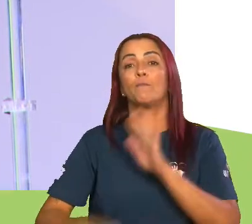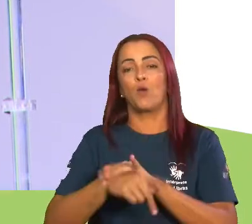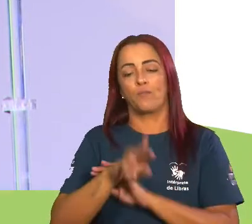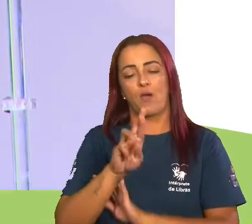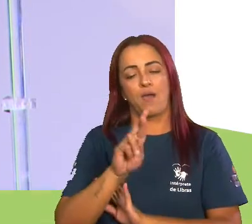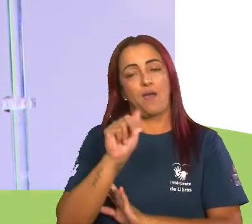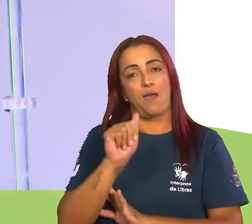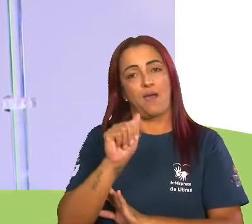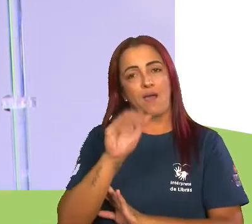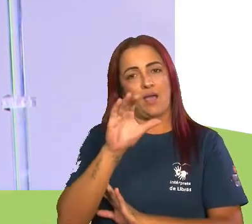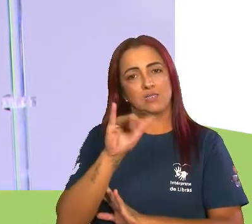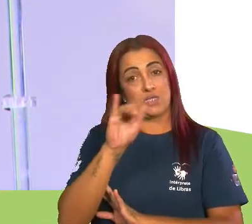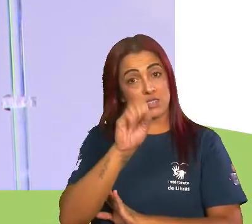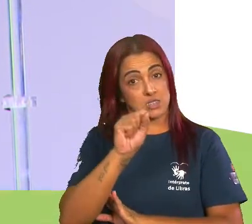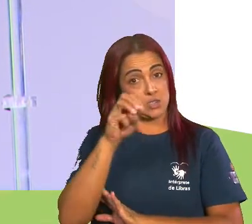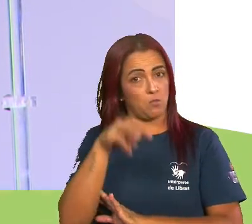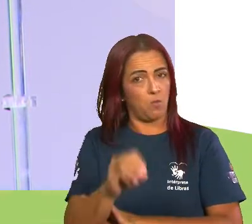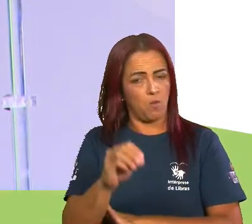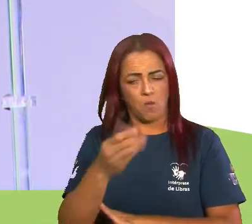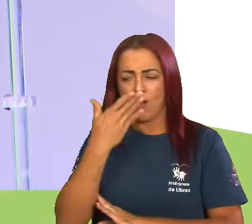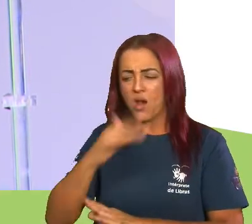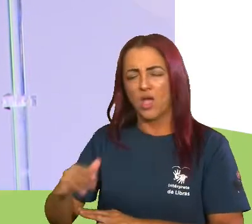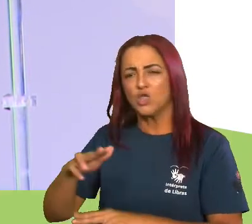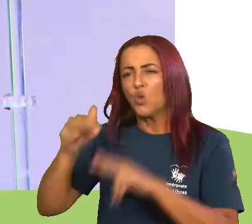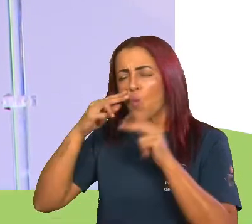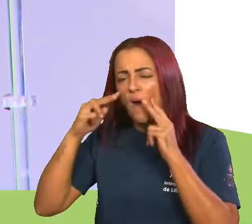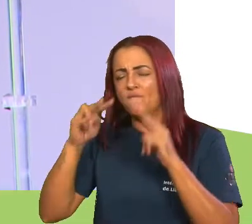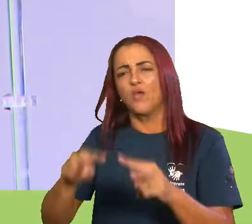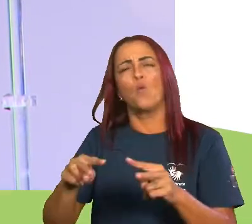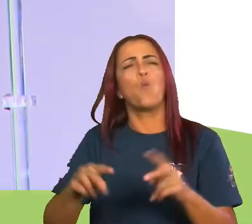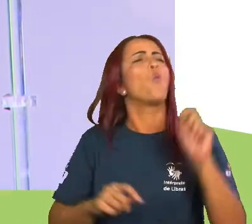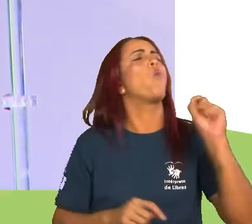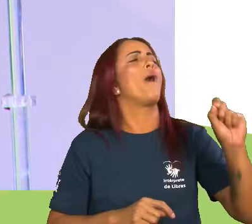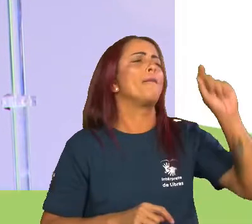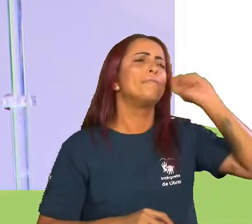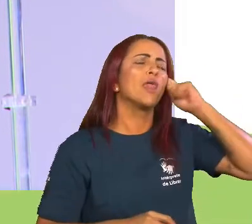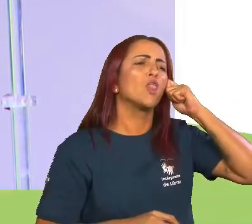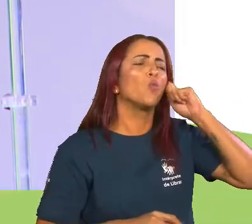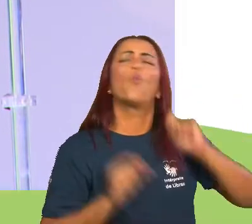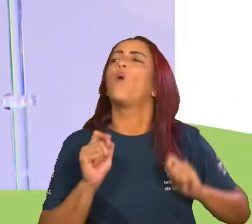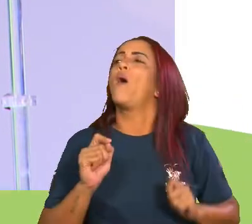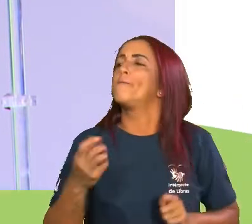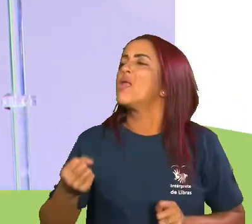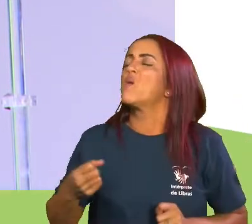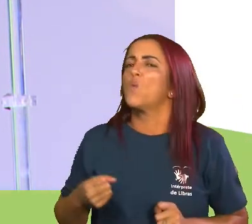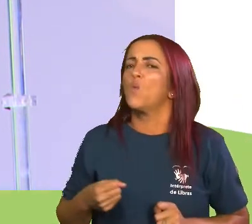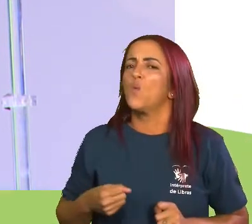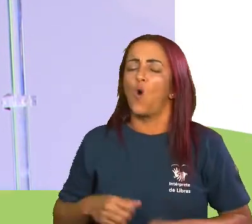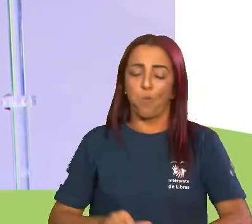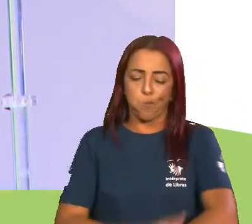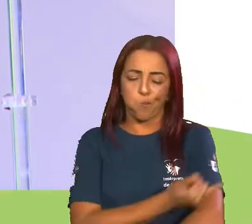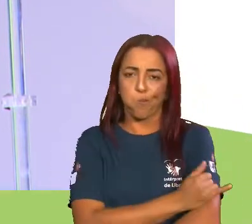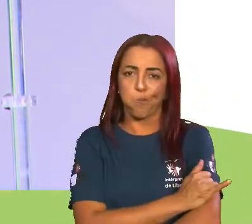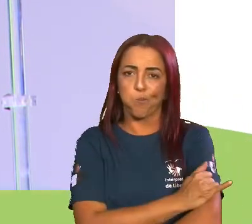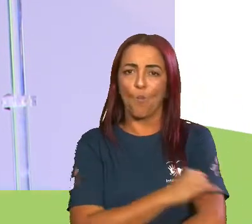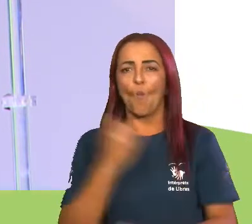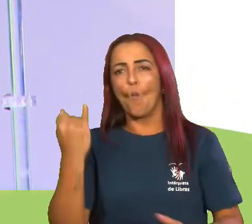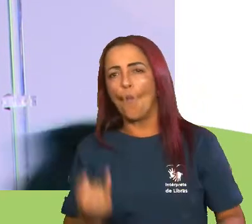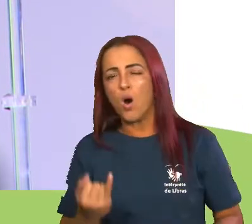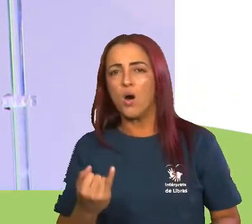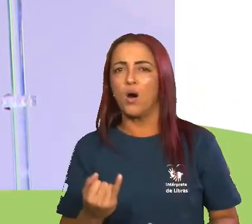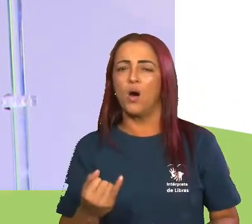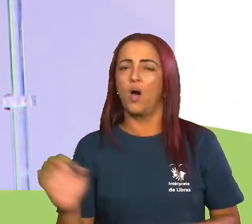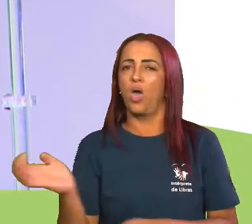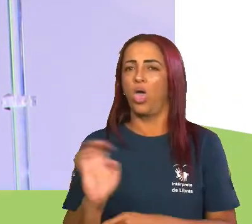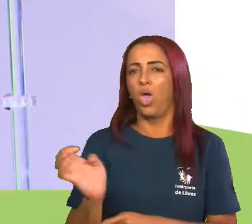para uma criança que nunca enxergou. O que é o preto ou o branco, o gordo ou o magro, o homossexual ou o